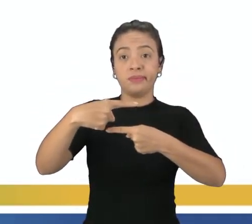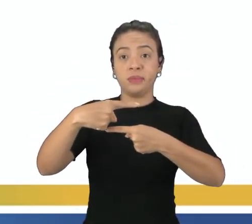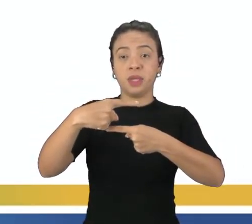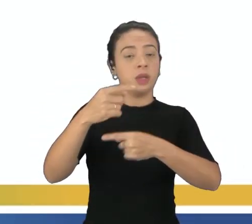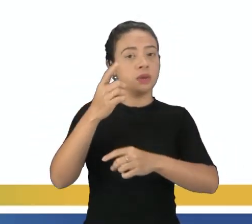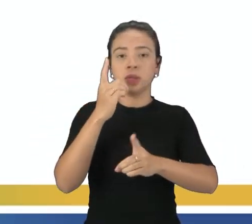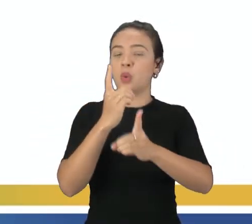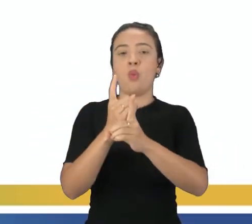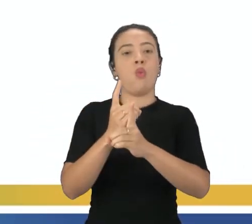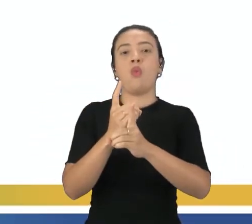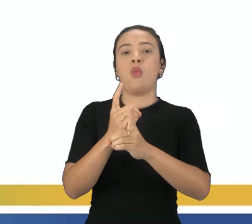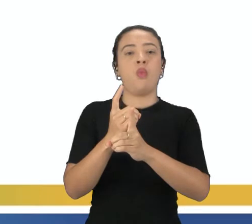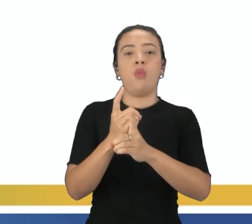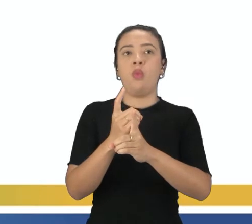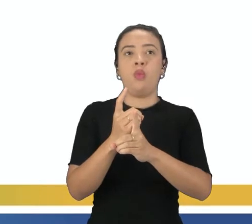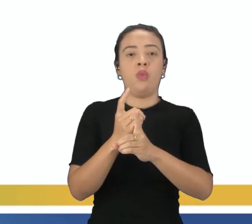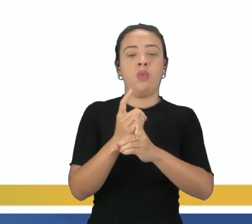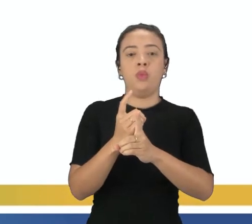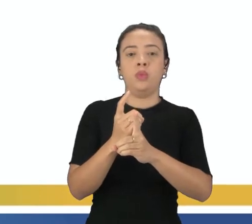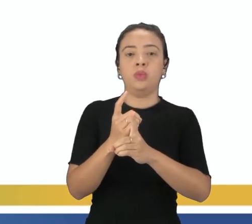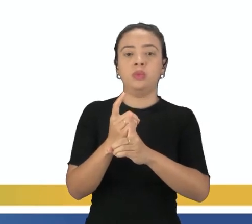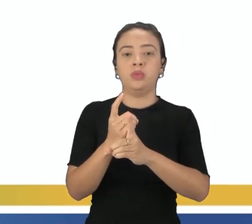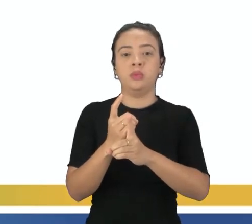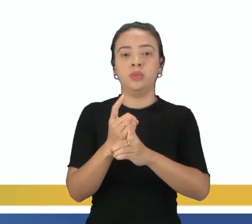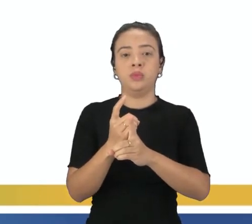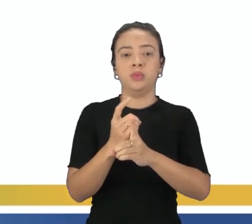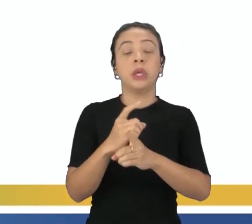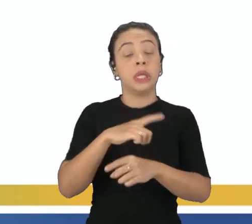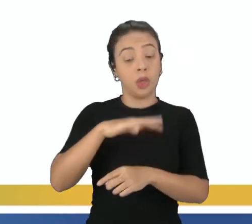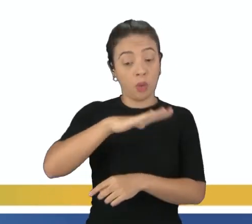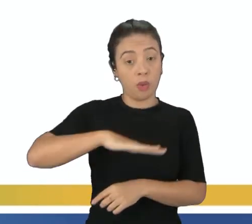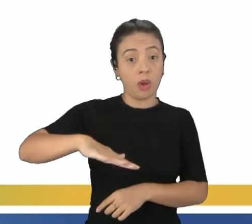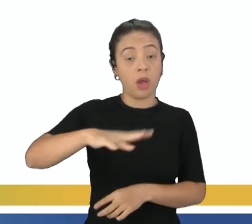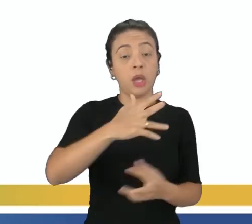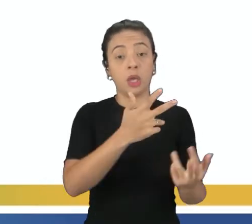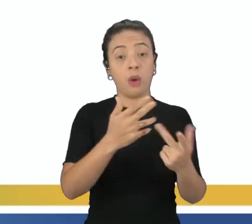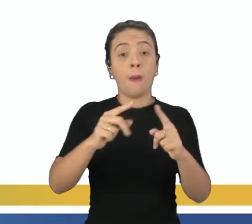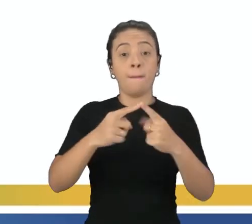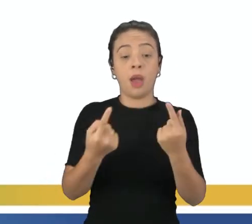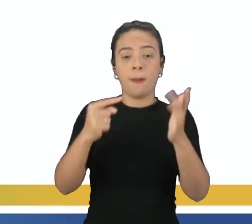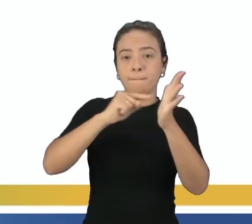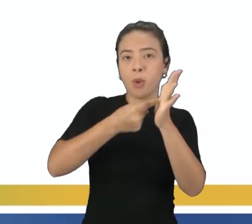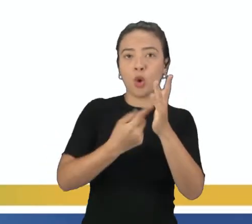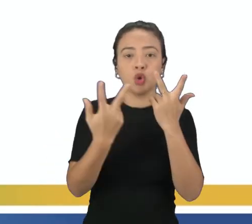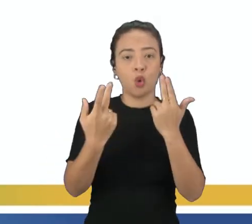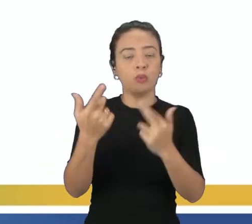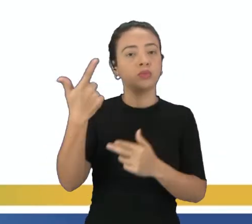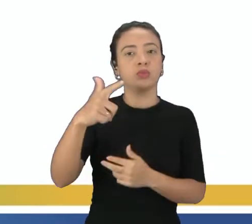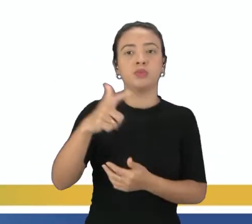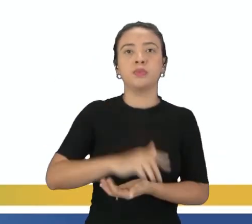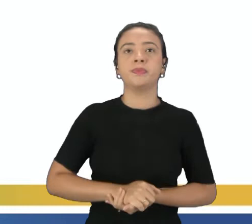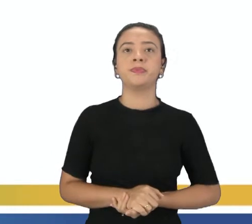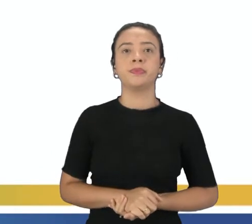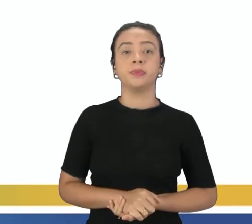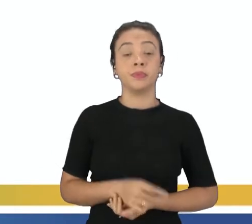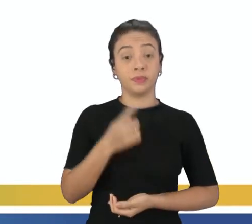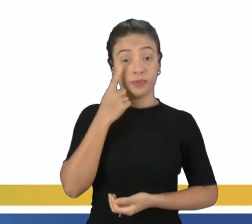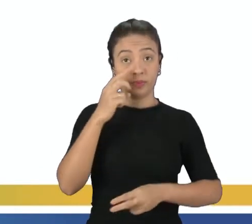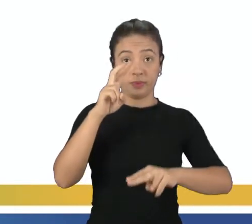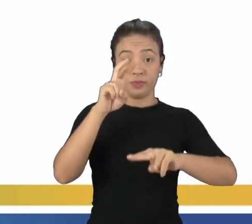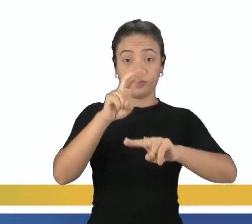não se tocam, certinho? Elas estão no mesmo plano e não possuem pontos em comum, certinho? Então aqui nós temos nossa